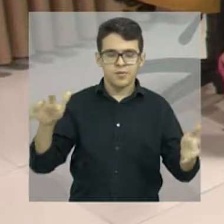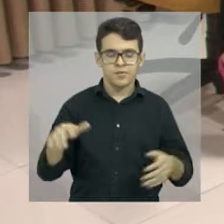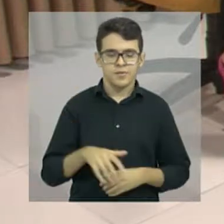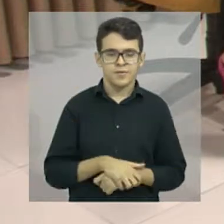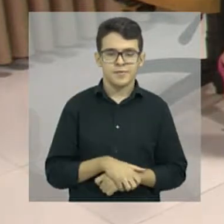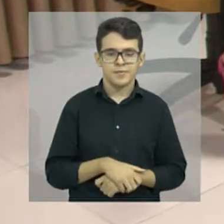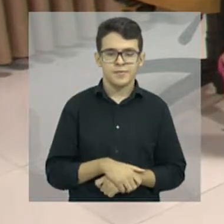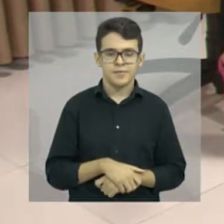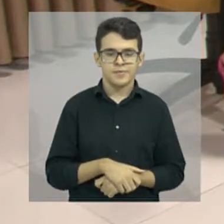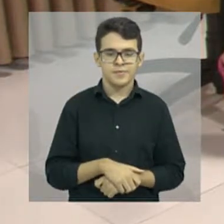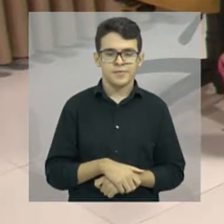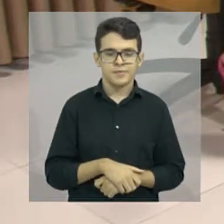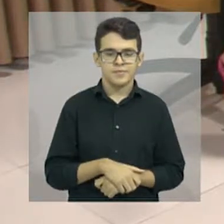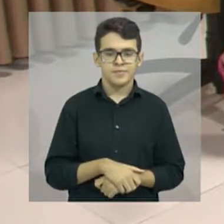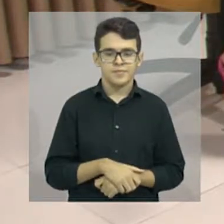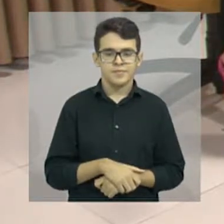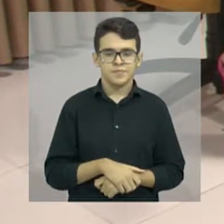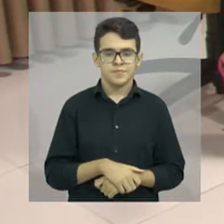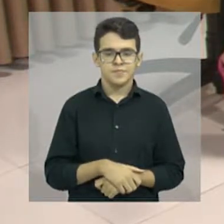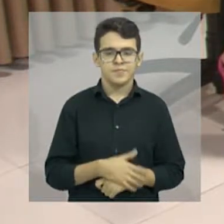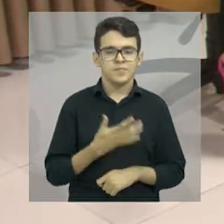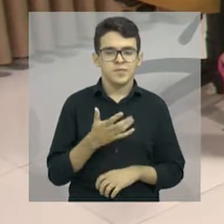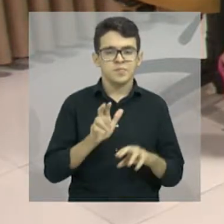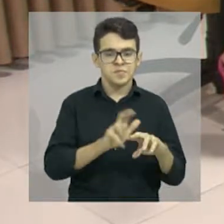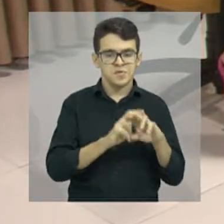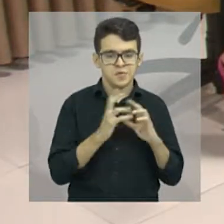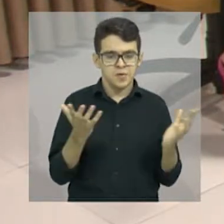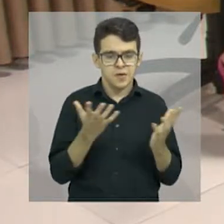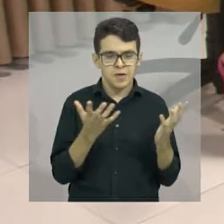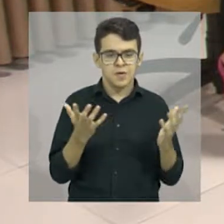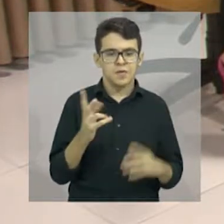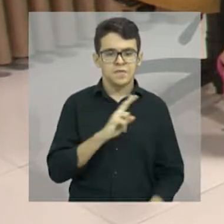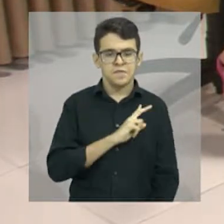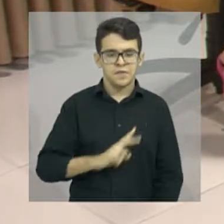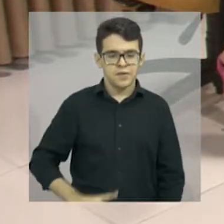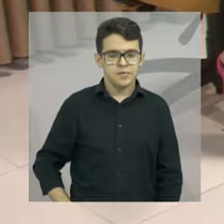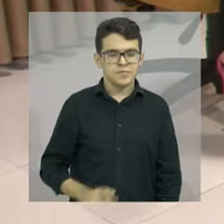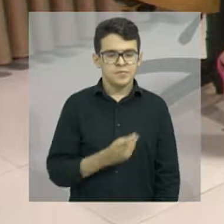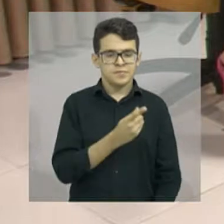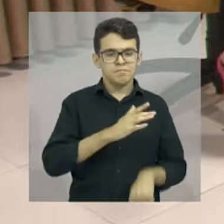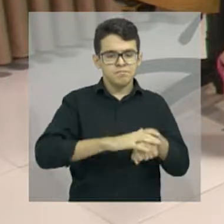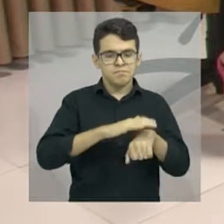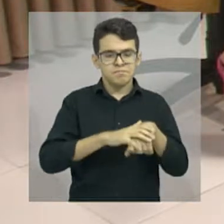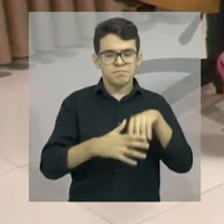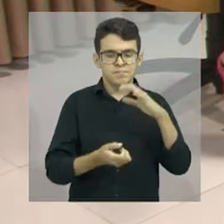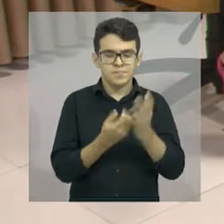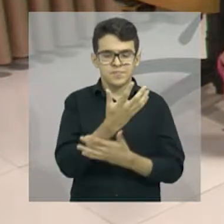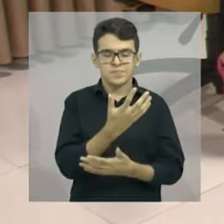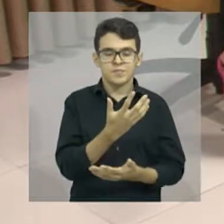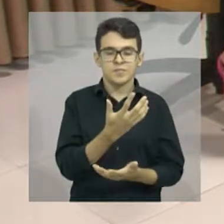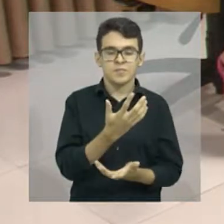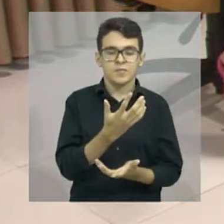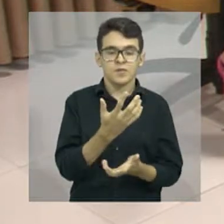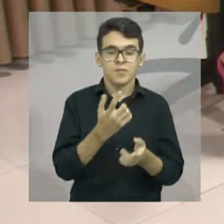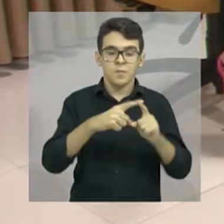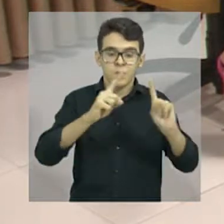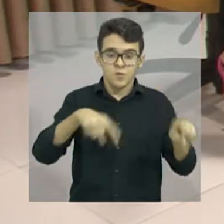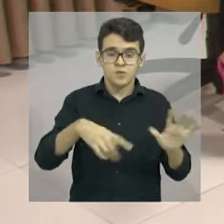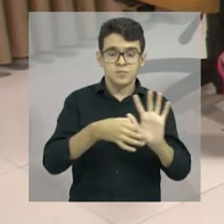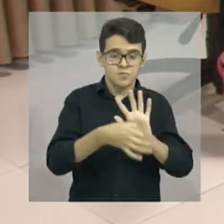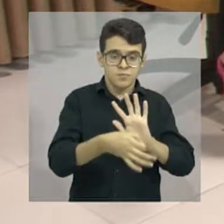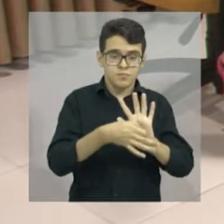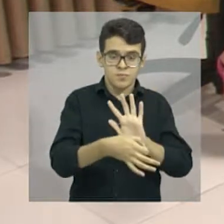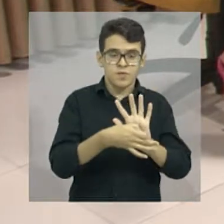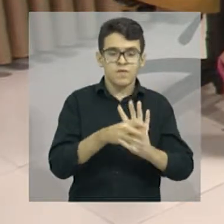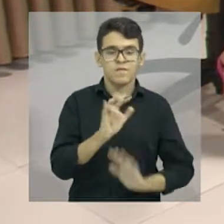resposta a gente vê aí o Executivo dando retorno nessa proposta que tramitou aqui na Câmara Municipal, né, recentemente aprovada e que em breve